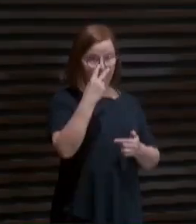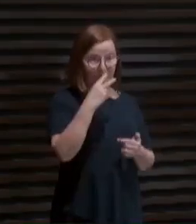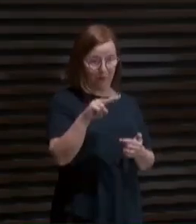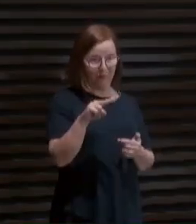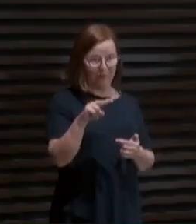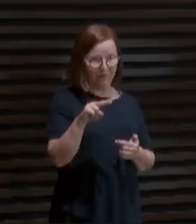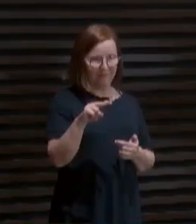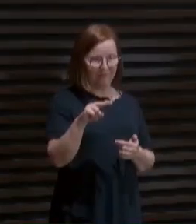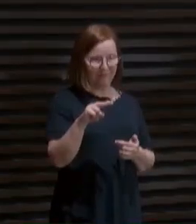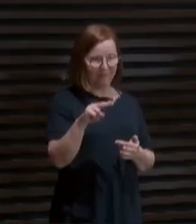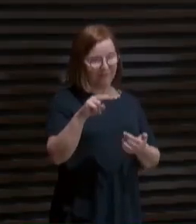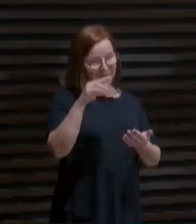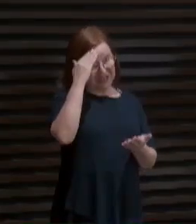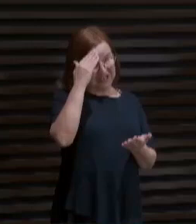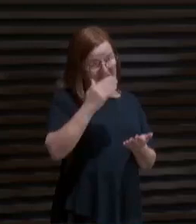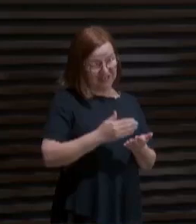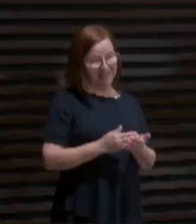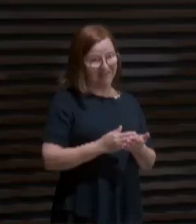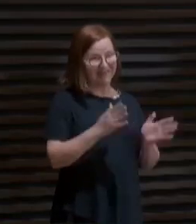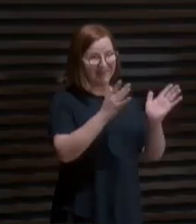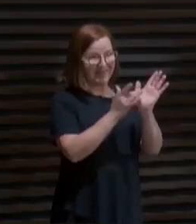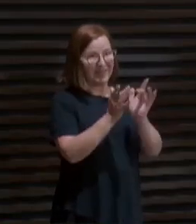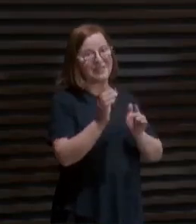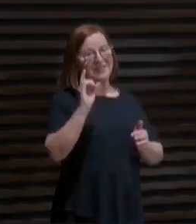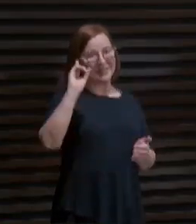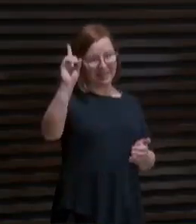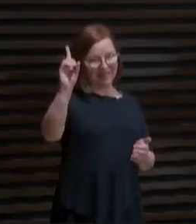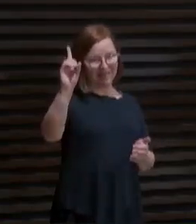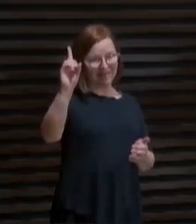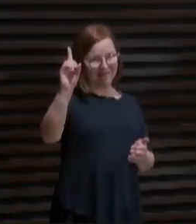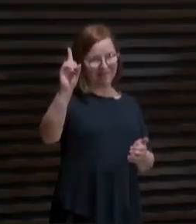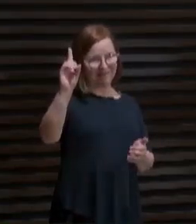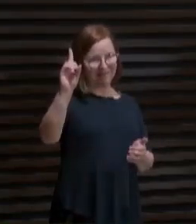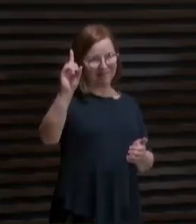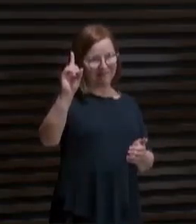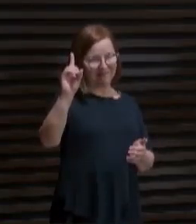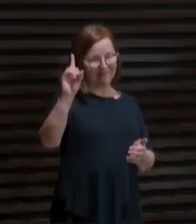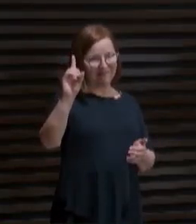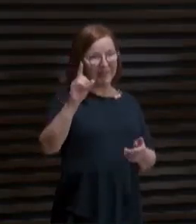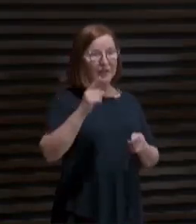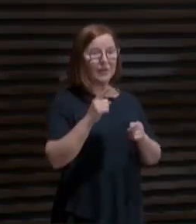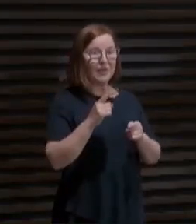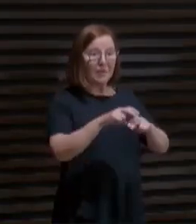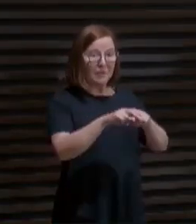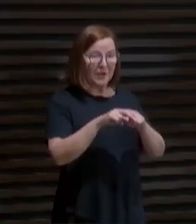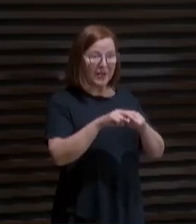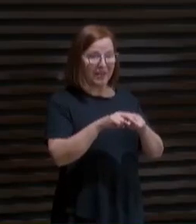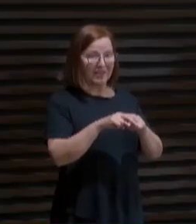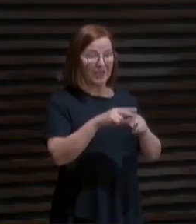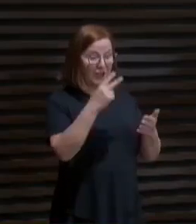Ele reconheceu a divindade que ele não via pelas